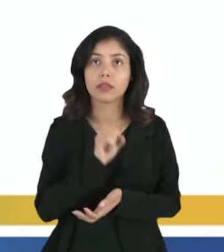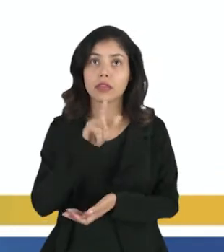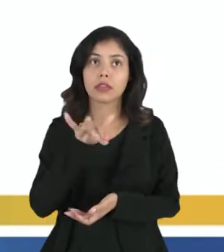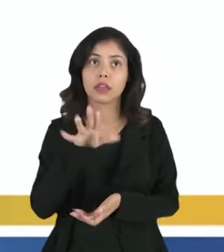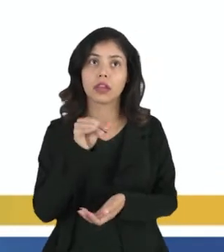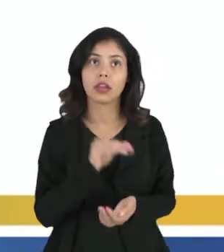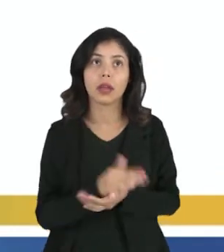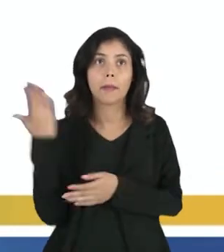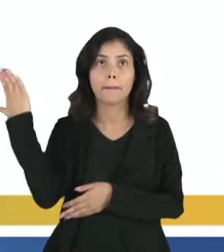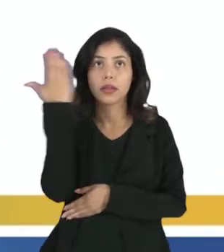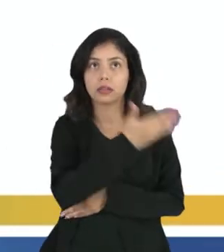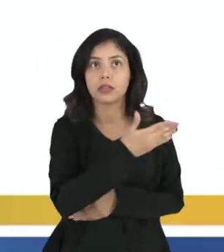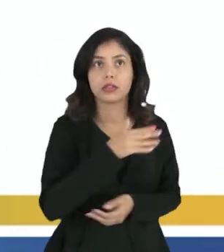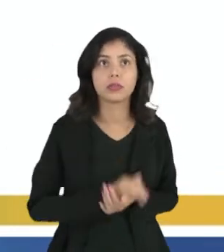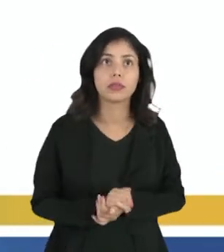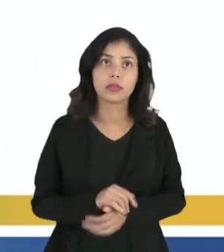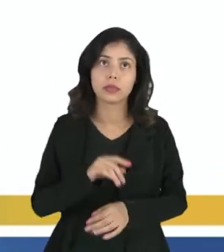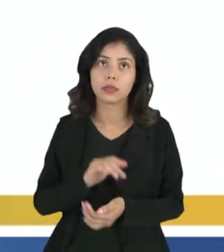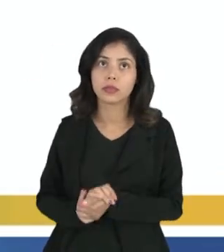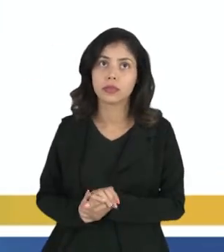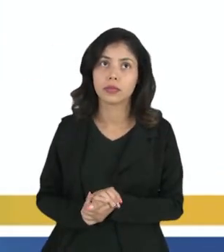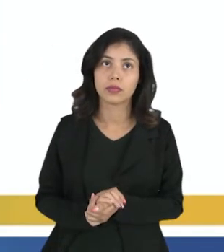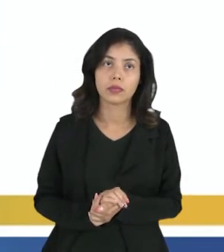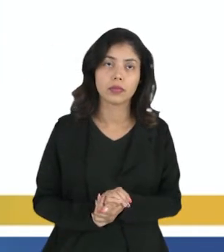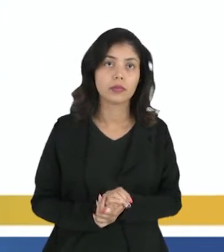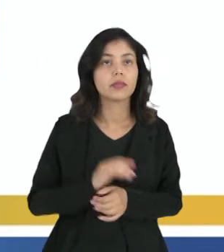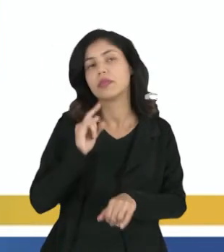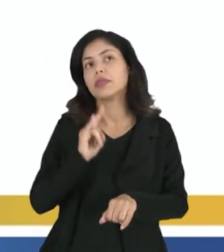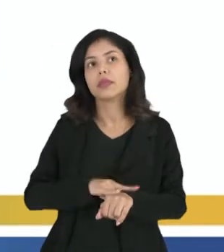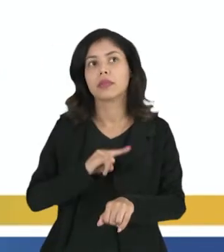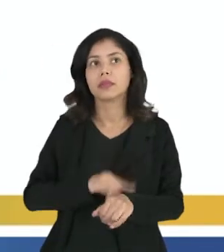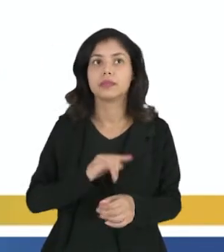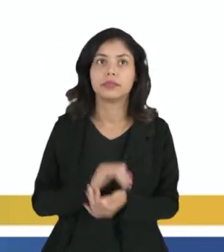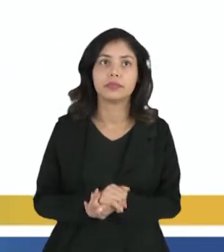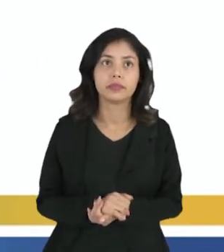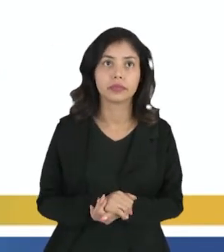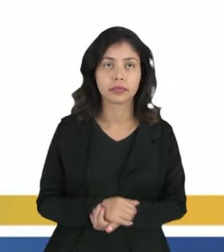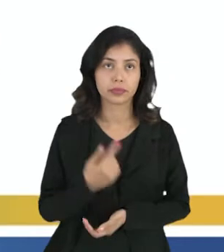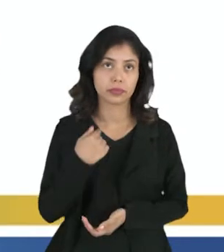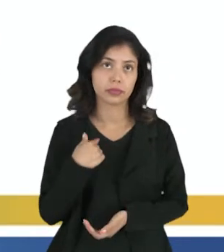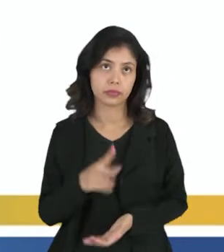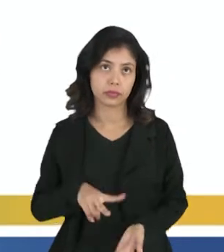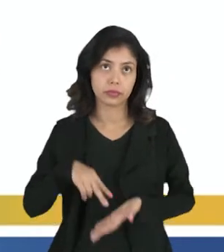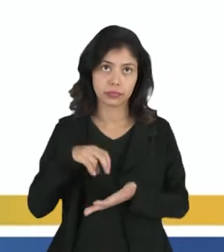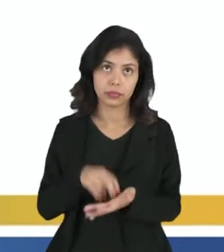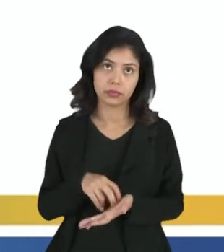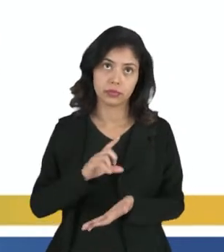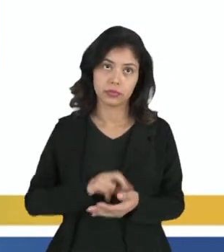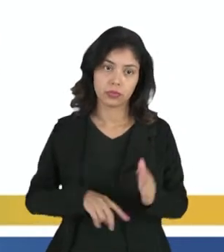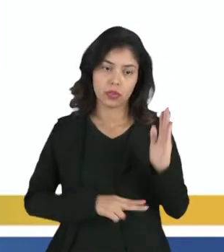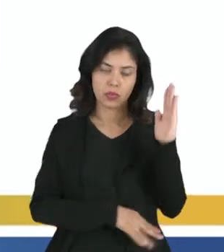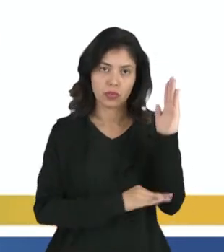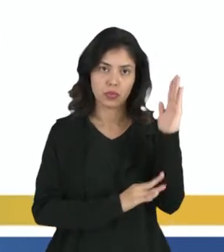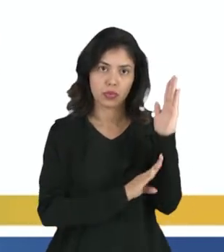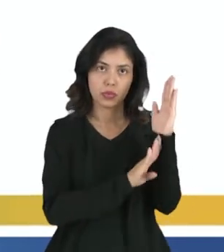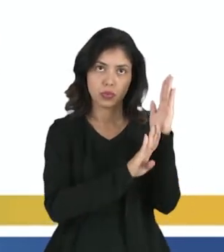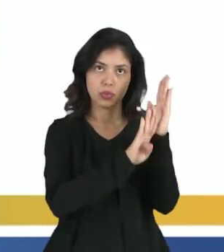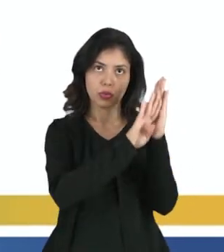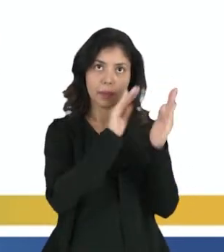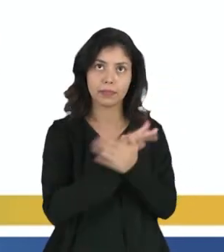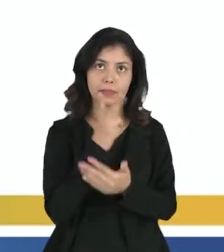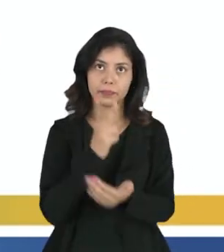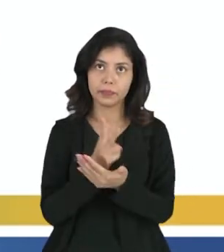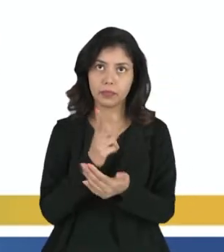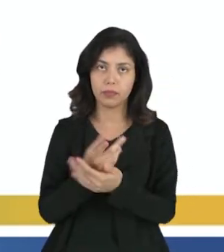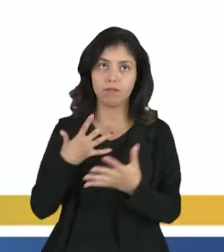silhueta passando pela janela do banheiro. Texto 2. Eu a levara até o elevador, ao mesmo